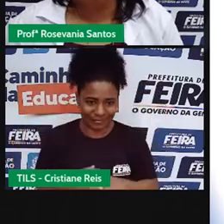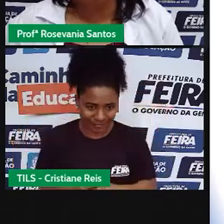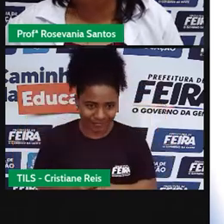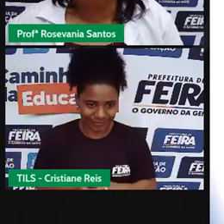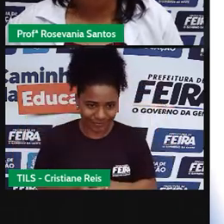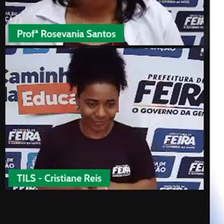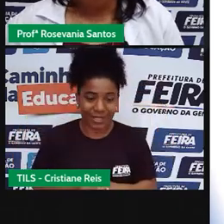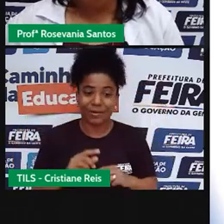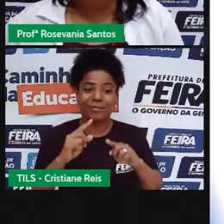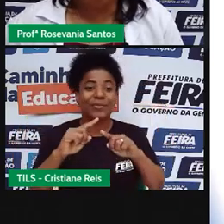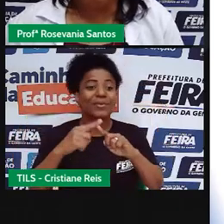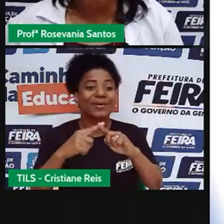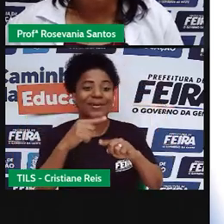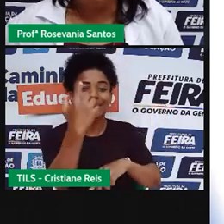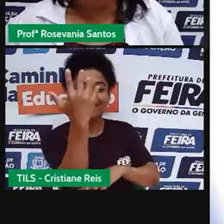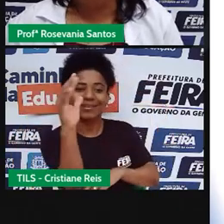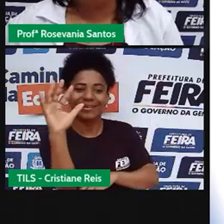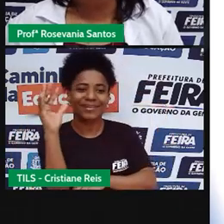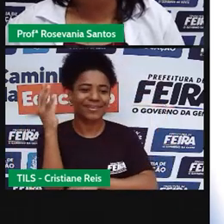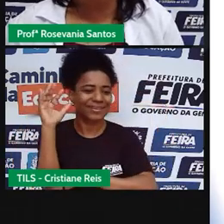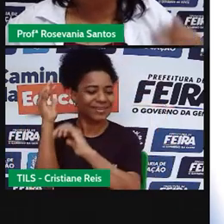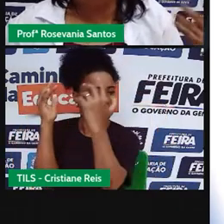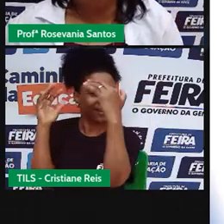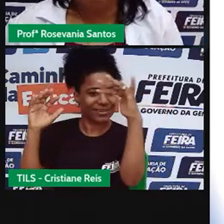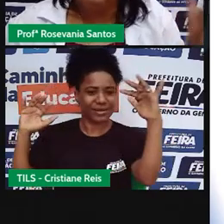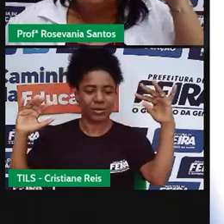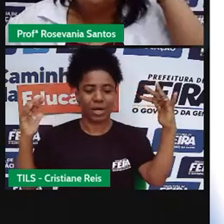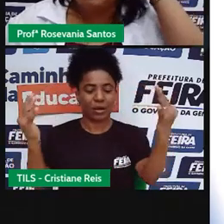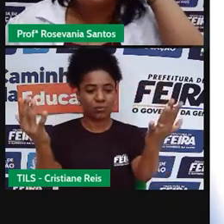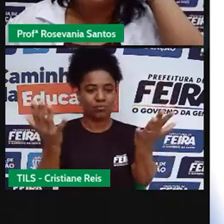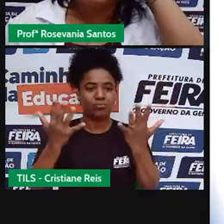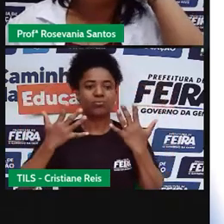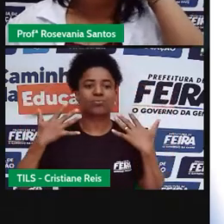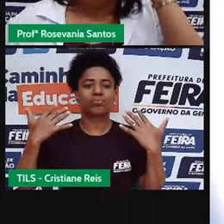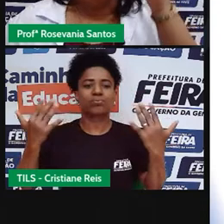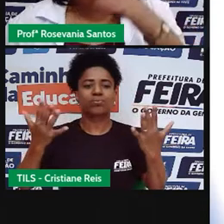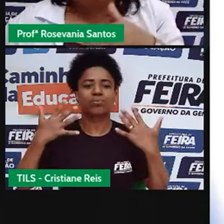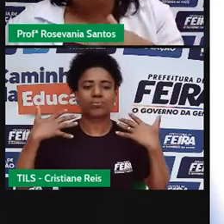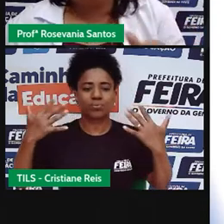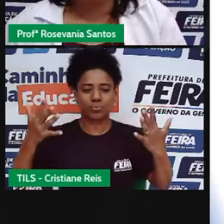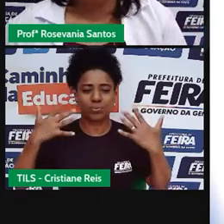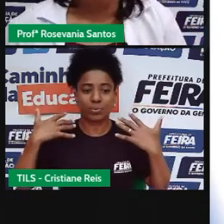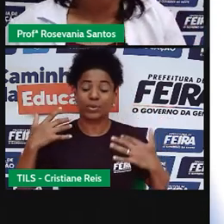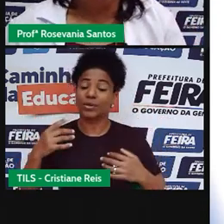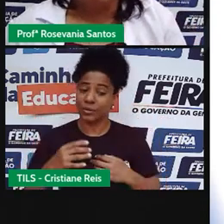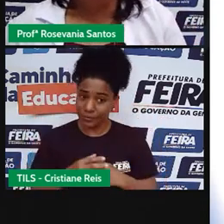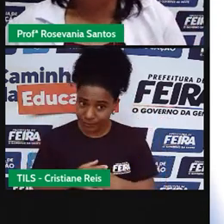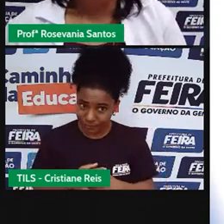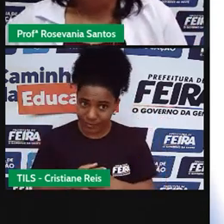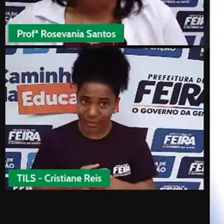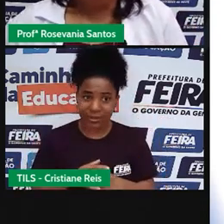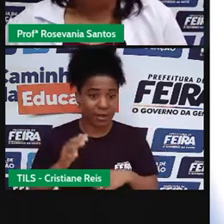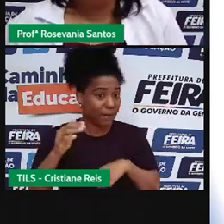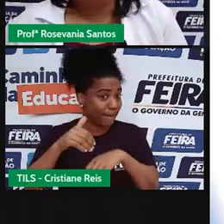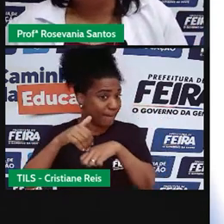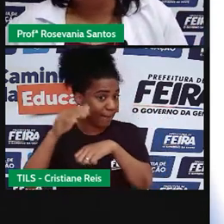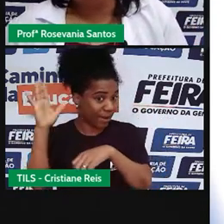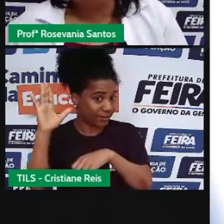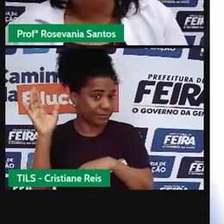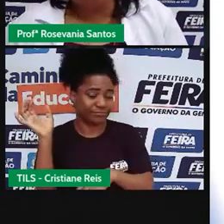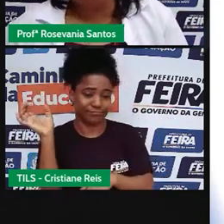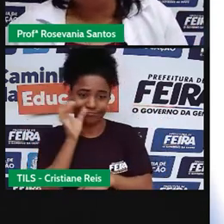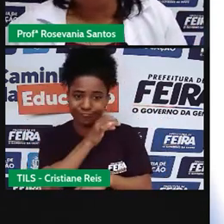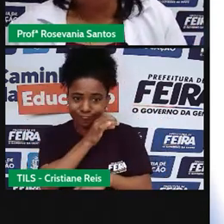a floresta. E esse canto aqui, ele ainda é mais úmido, mais quente, até comparado com a outra parte. Então a gente